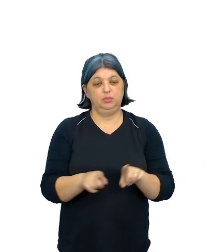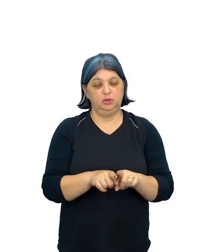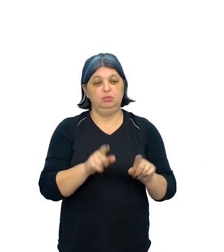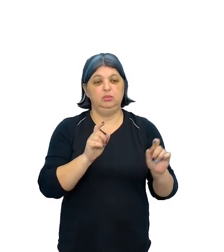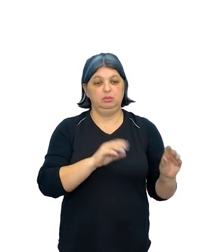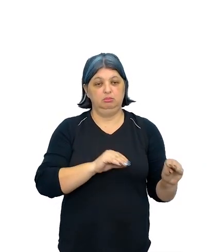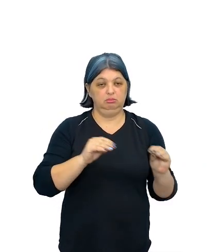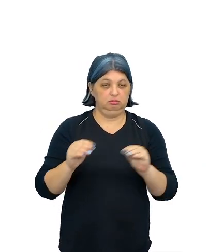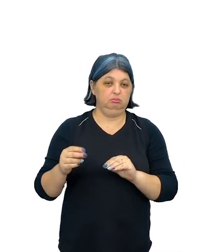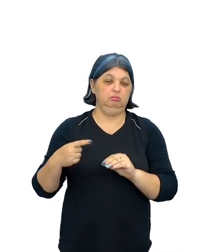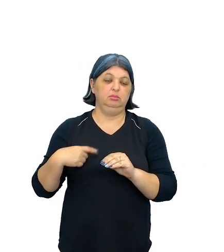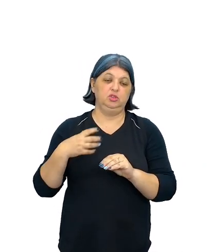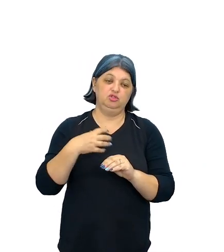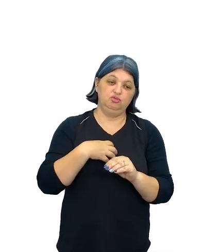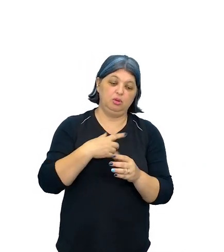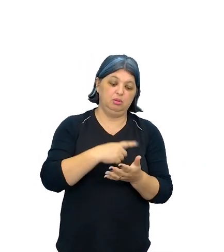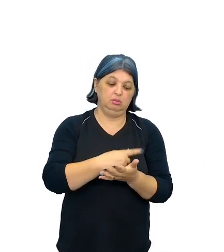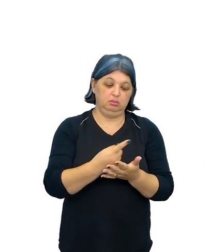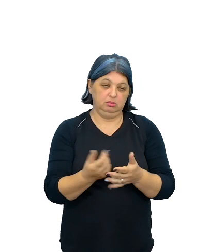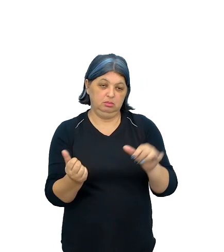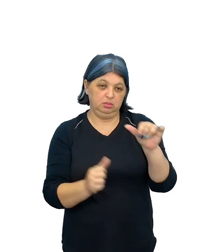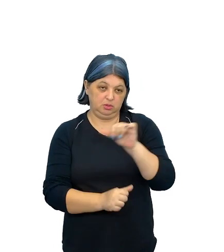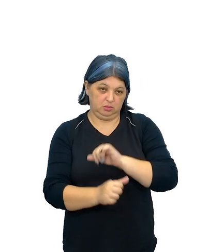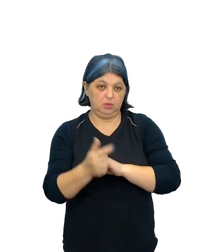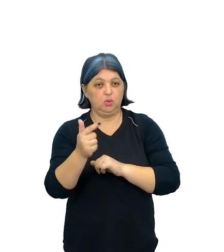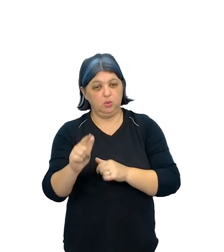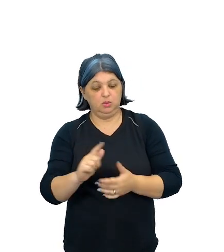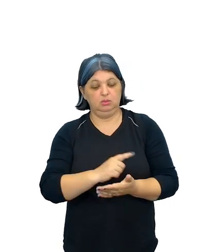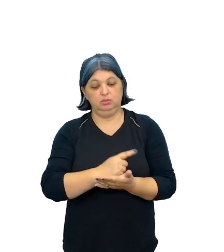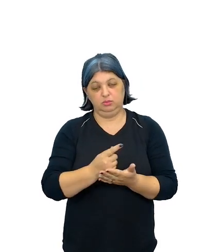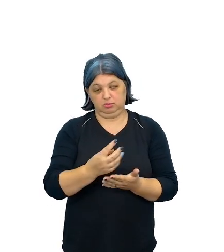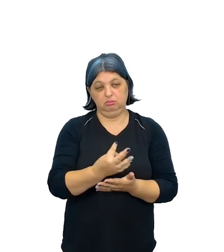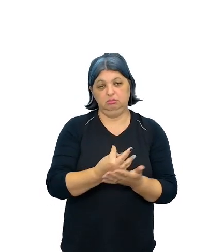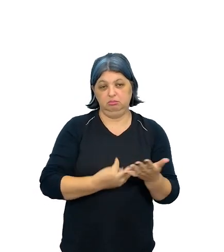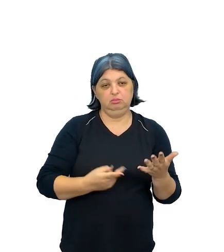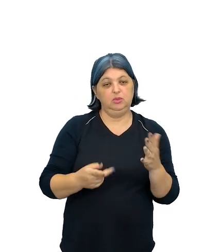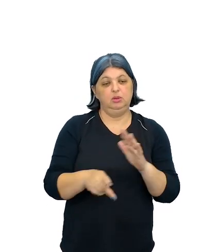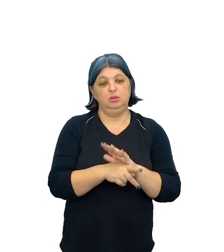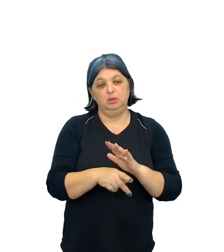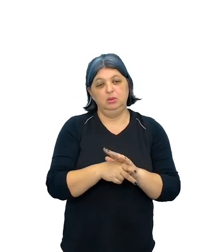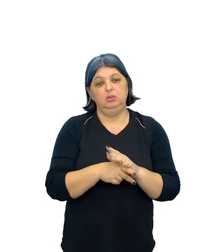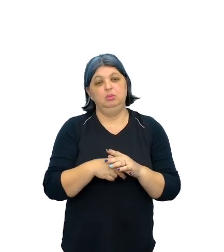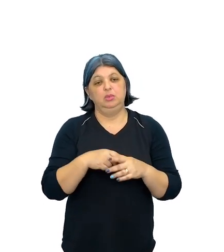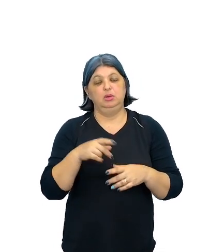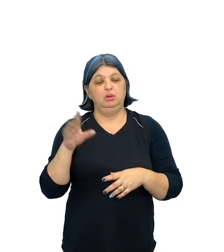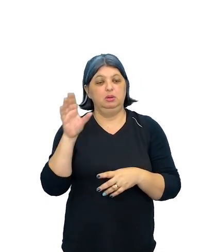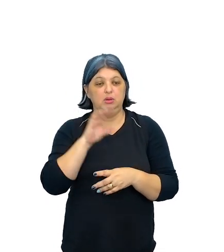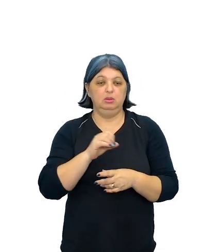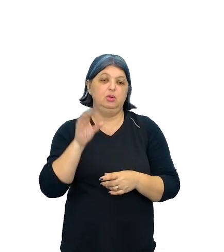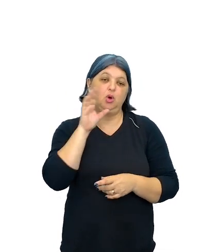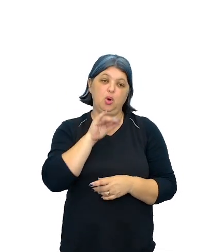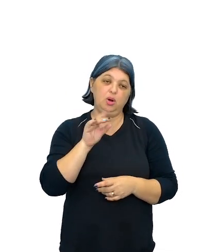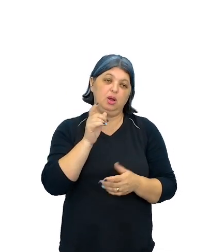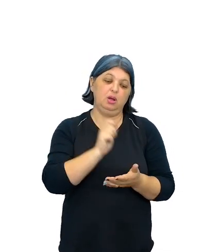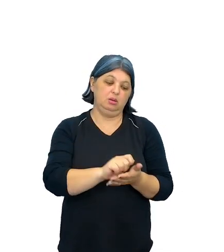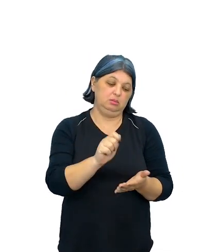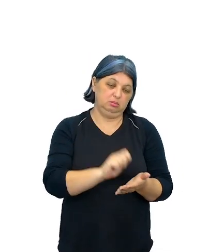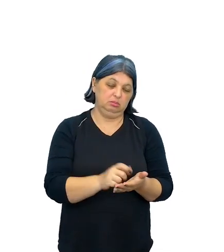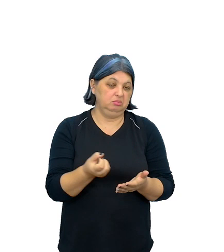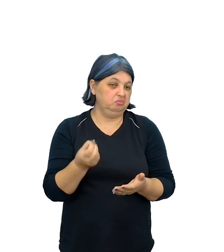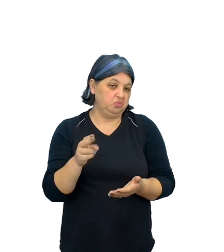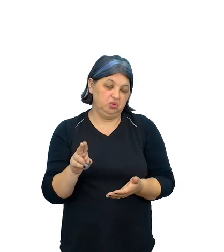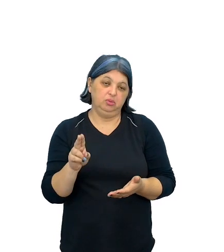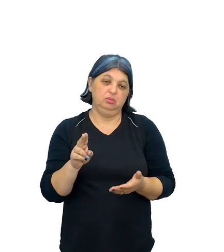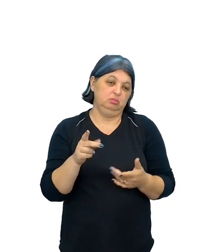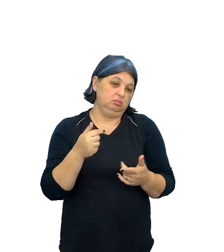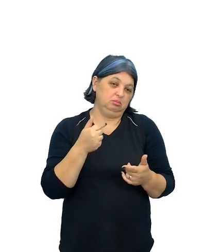passar de uma forma de gênero para outra, que pode ser multimodal, multissemiótica, oral ou escrita,